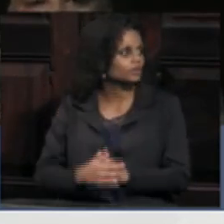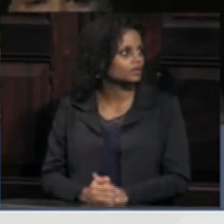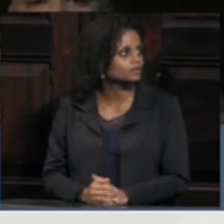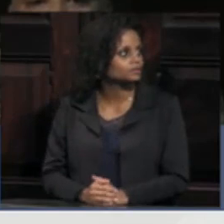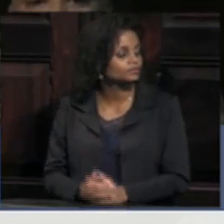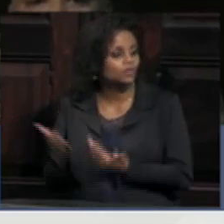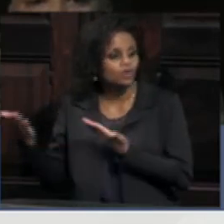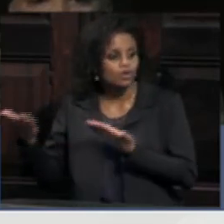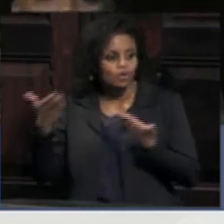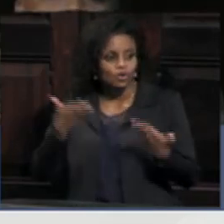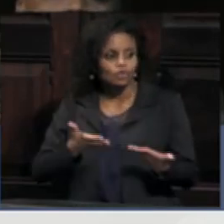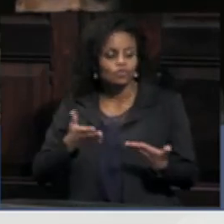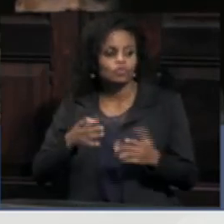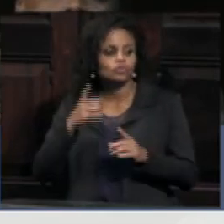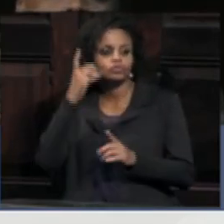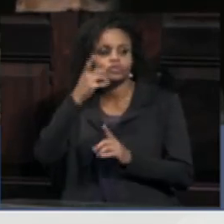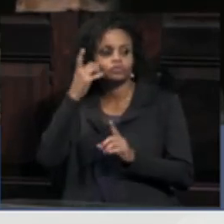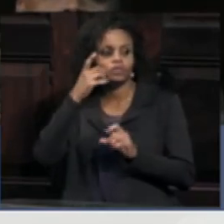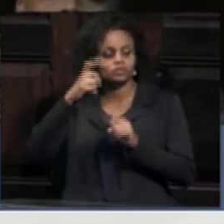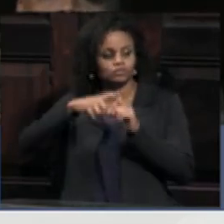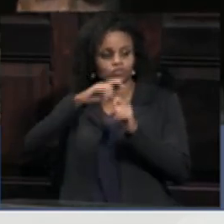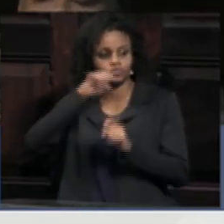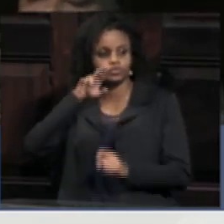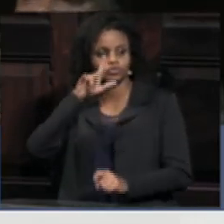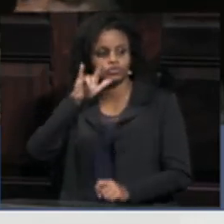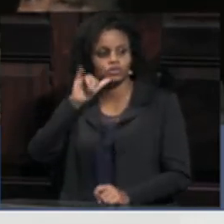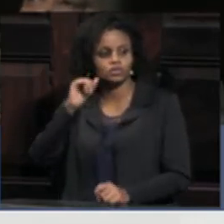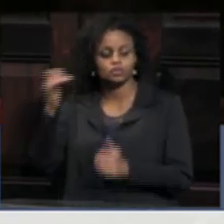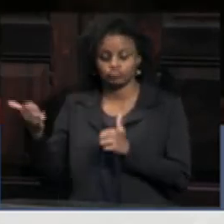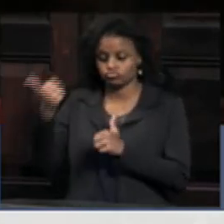assumir a presidência dessa sessão.